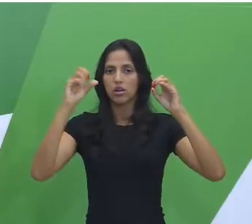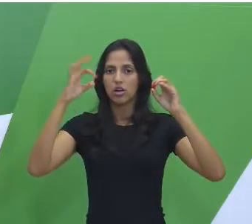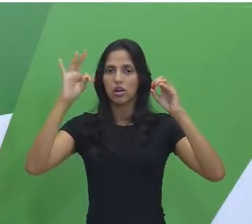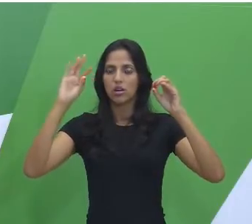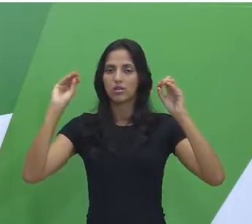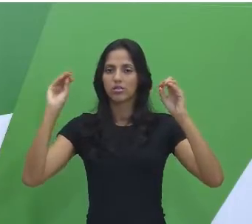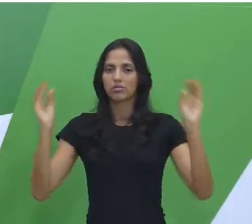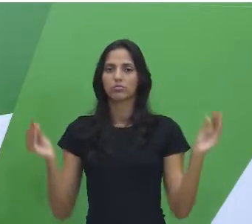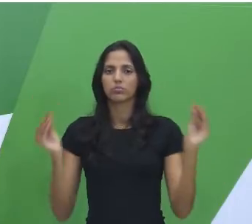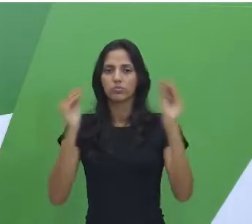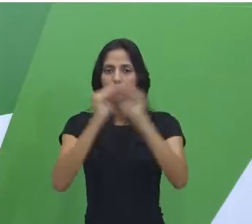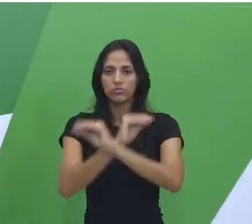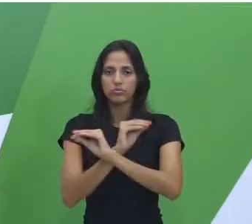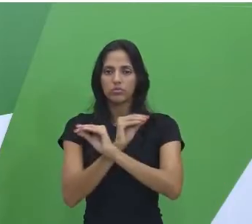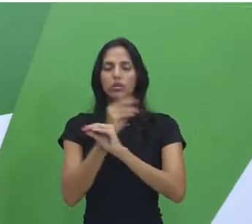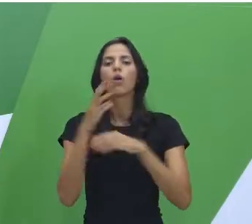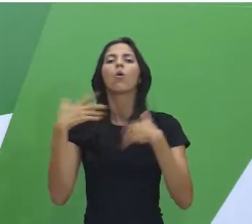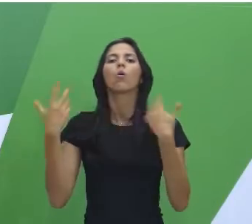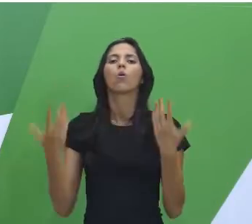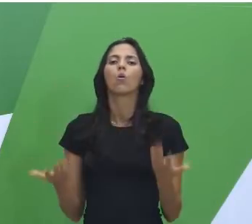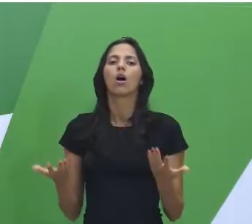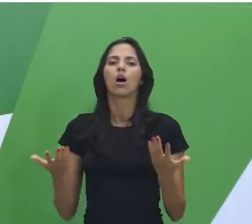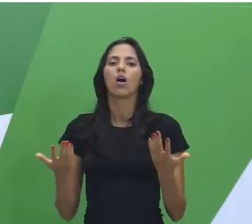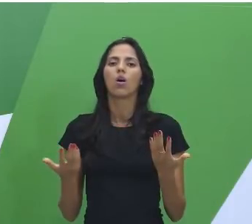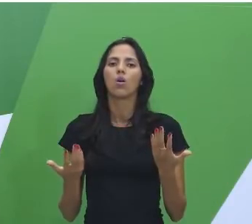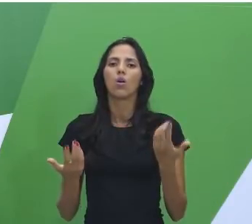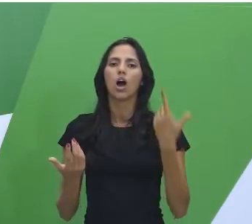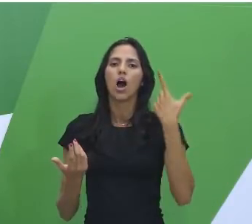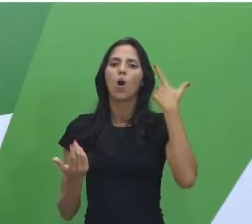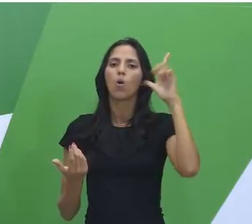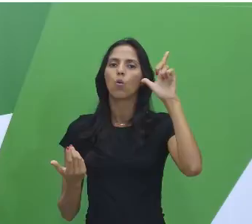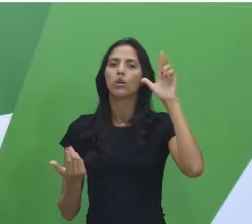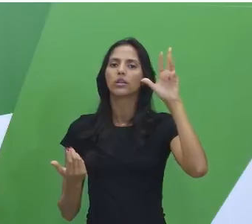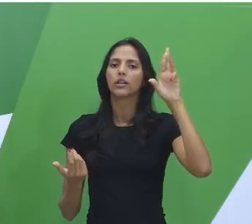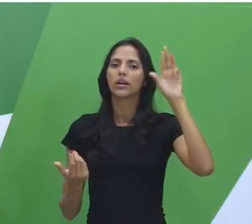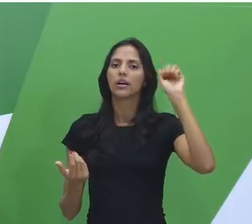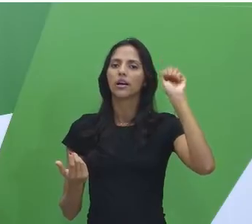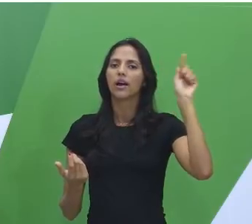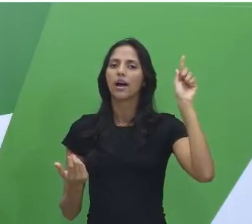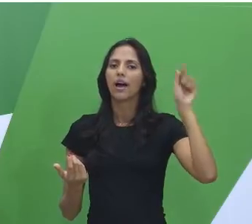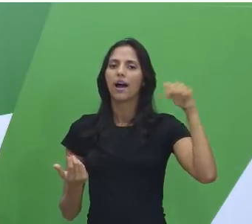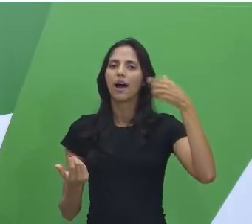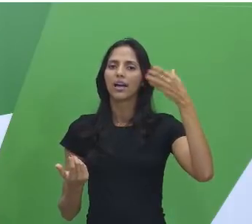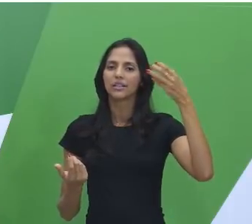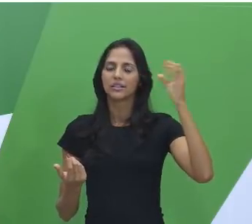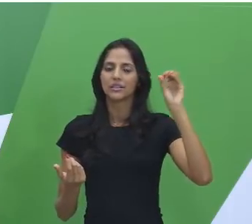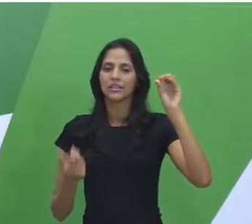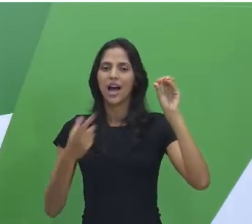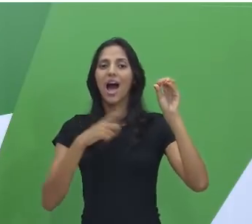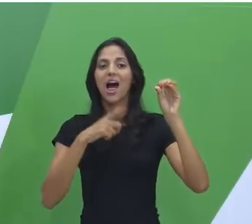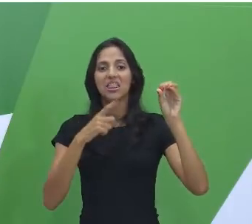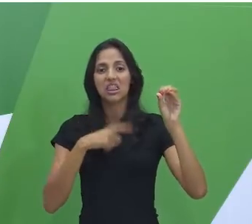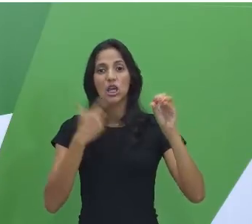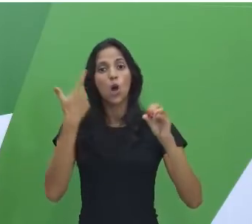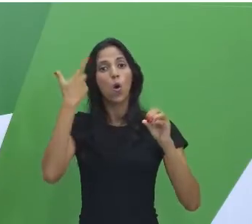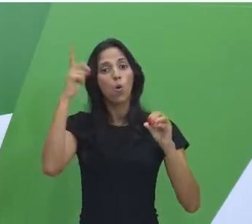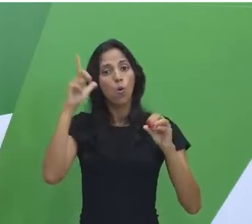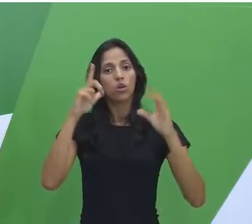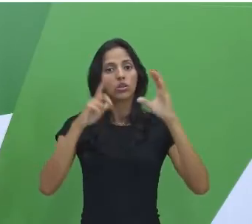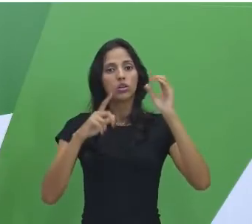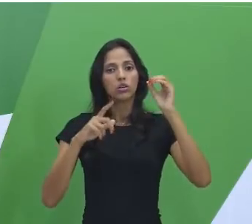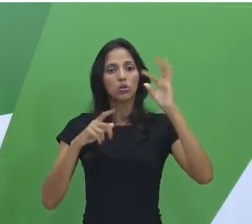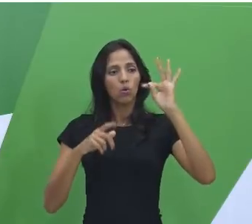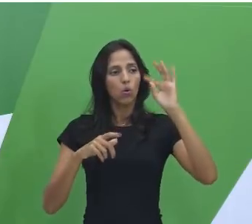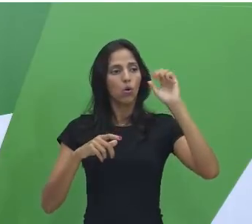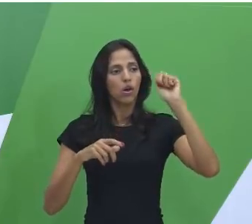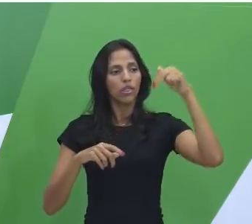seno. E qual é a outra razão trigonométrica? Quais são as demais? Nós temos a cotangente, que